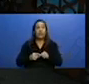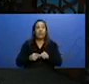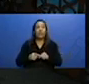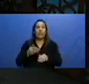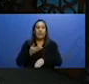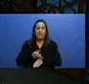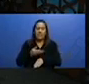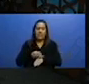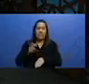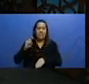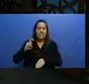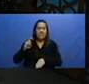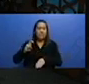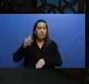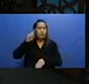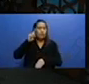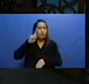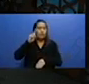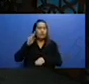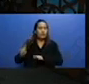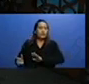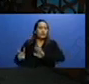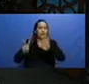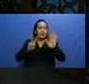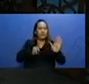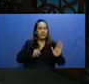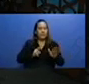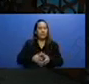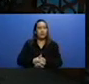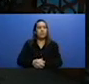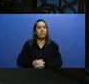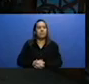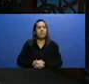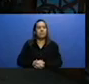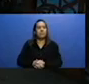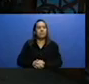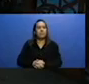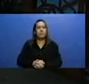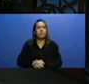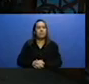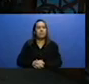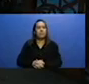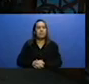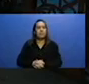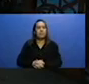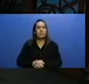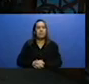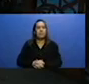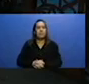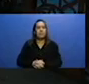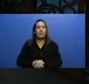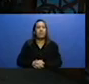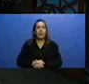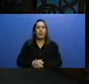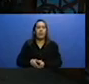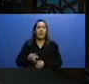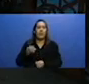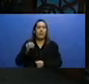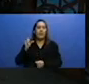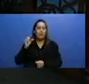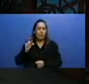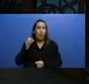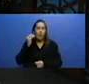treina 5 dias por semana, vamos imaginar que ela foi escolhida para as competições. É pouco